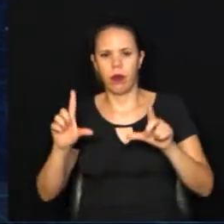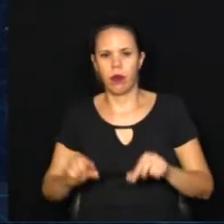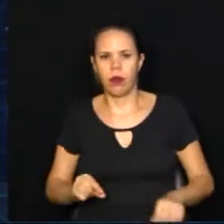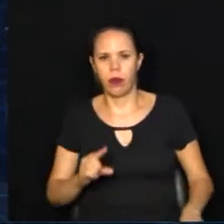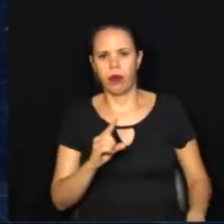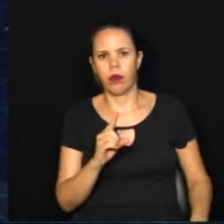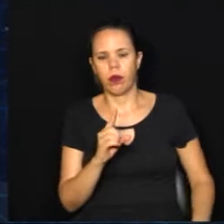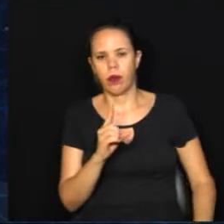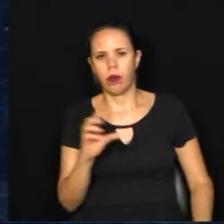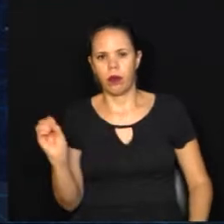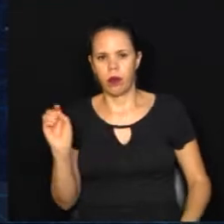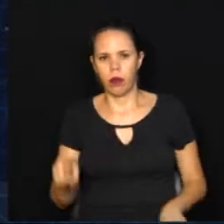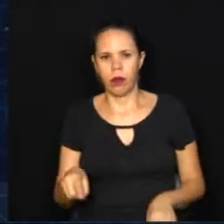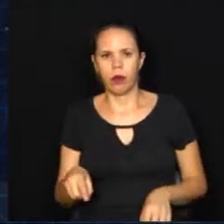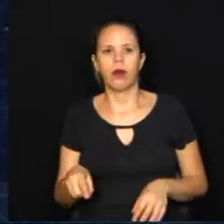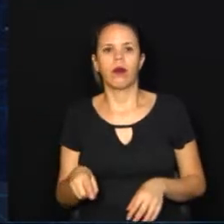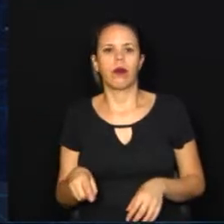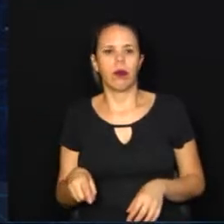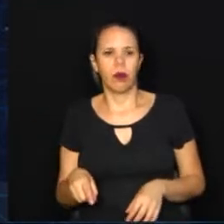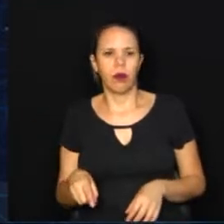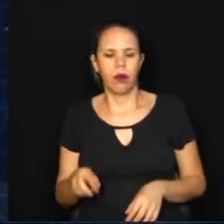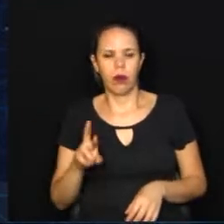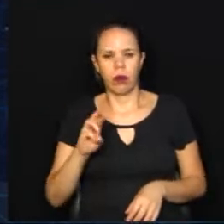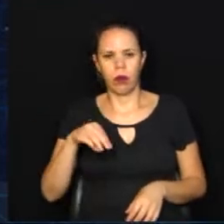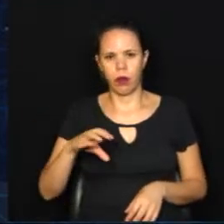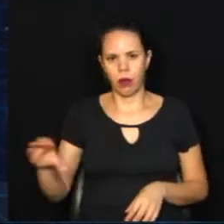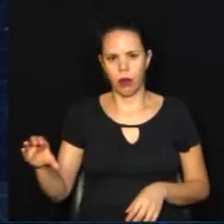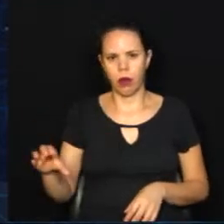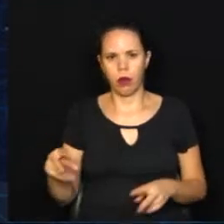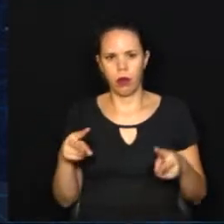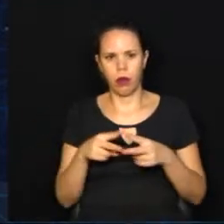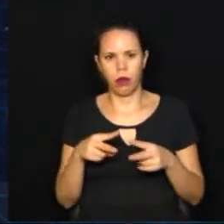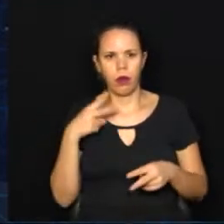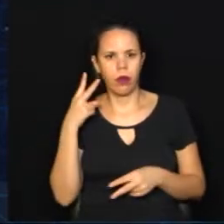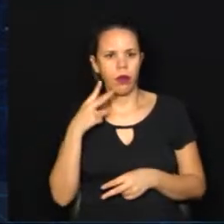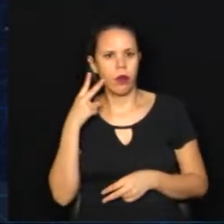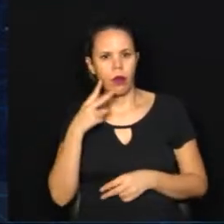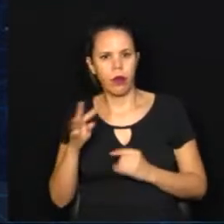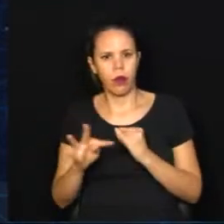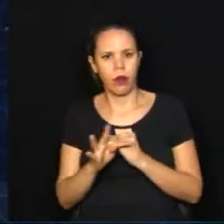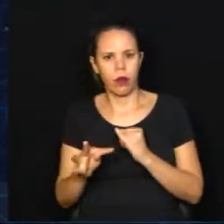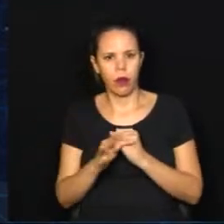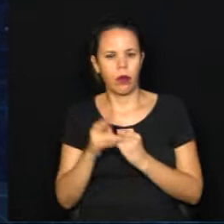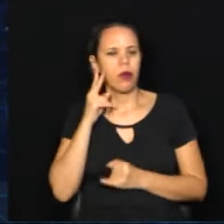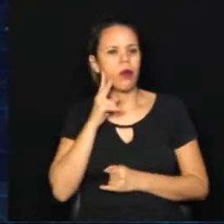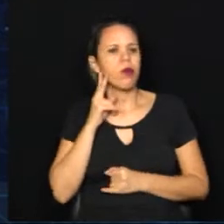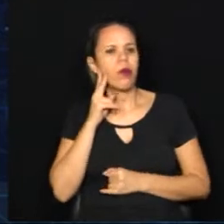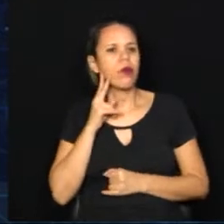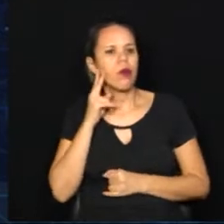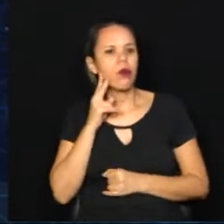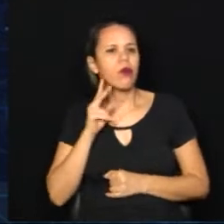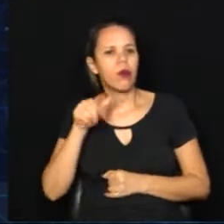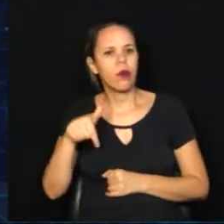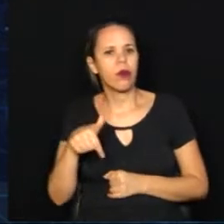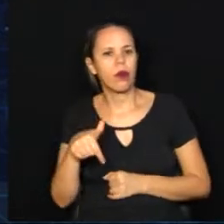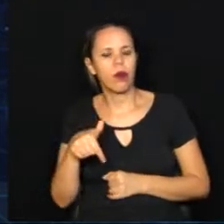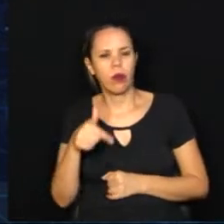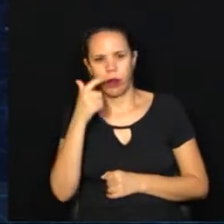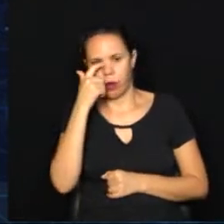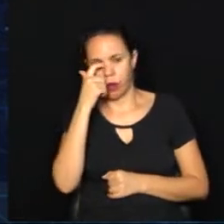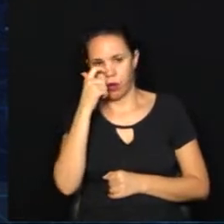menos de 10 mil casos aqui na RMC: Paulínia, Valinhos, Itatiba, Vinhedo. Depois